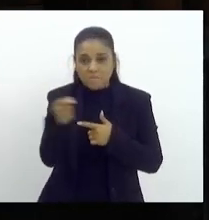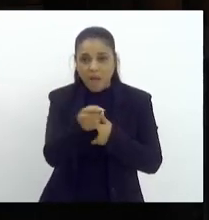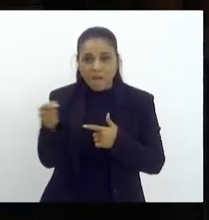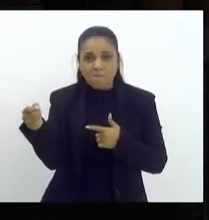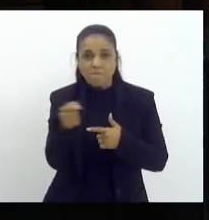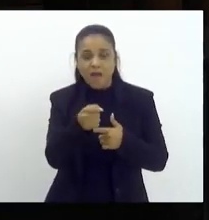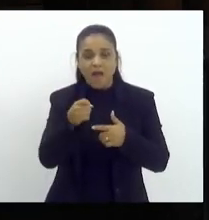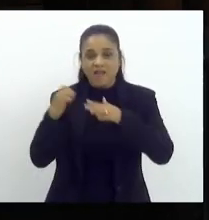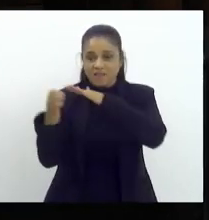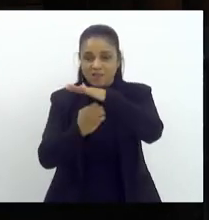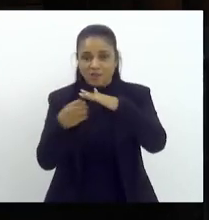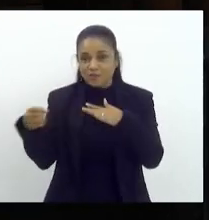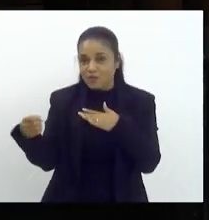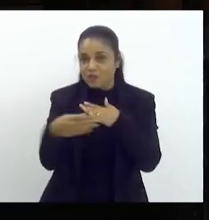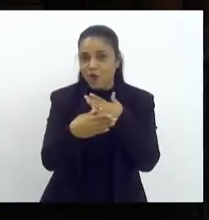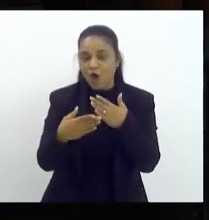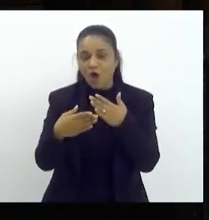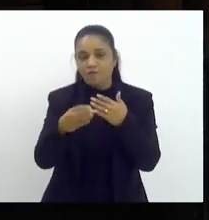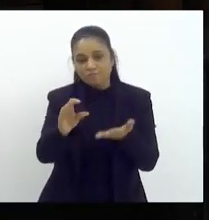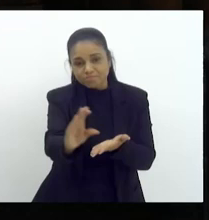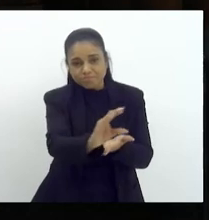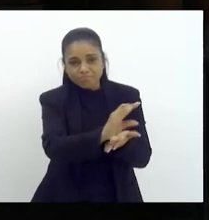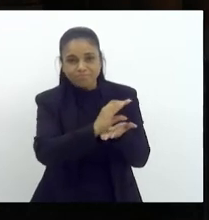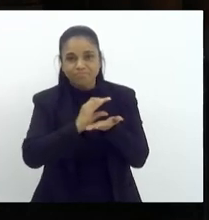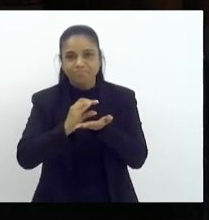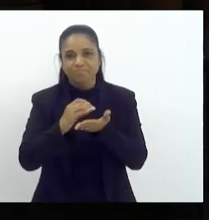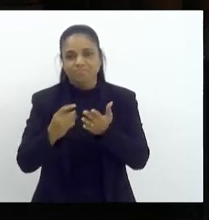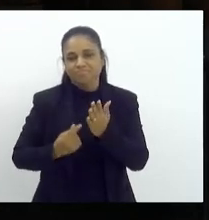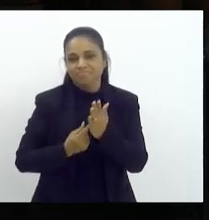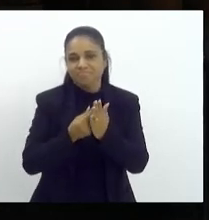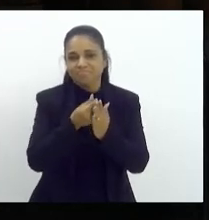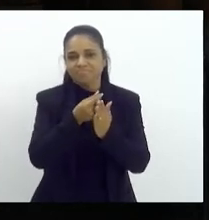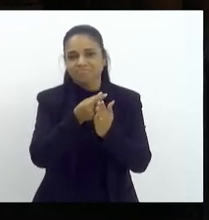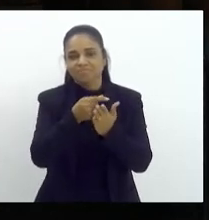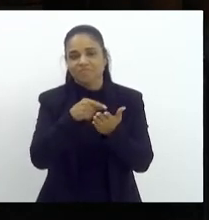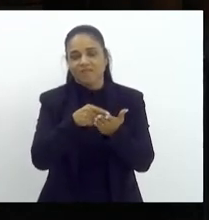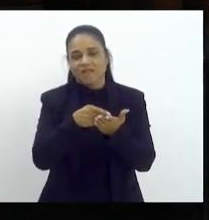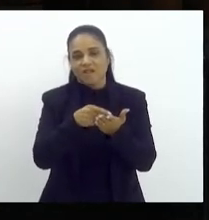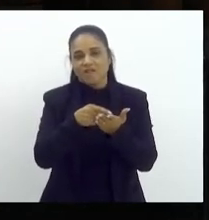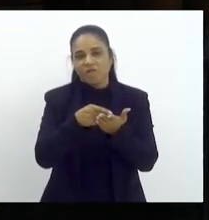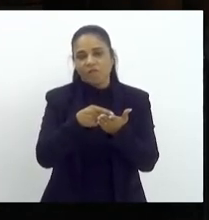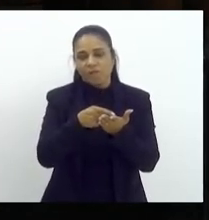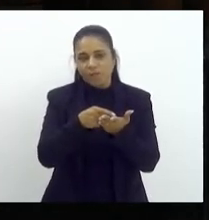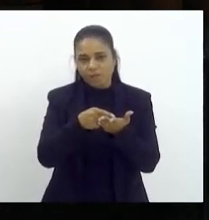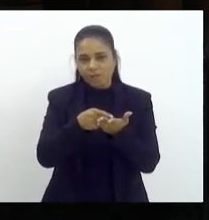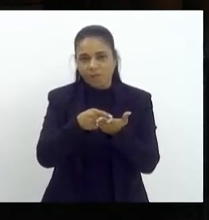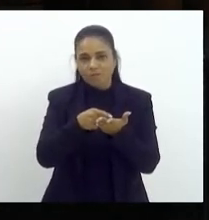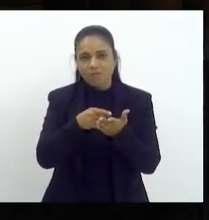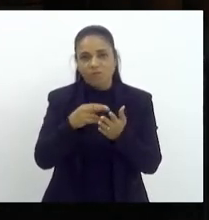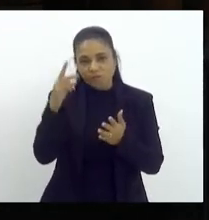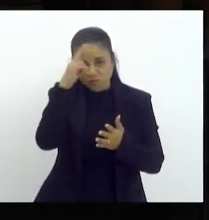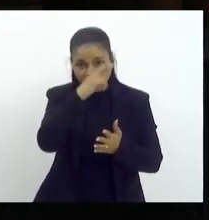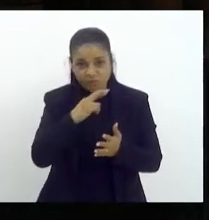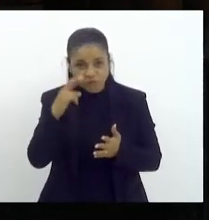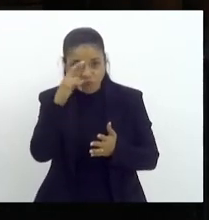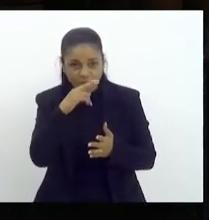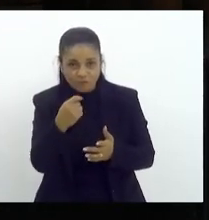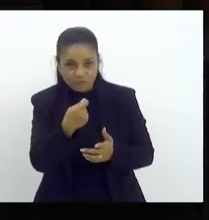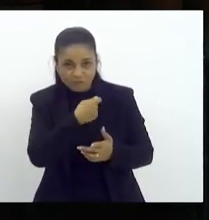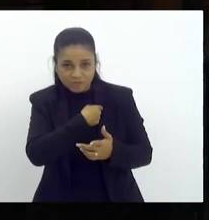Fluminense muitos falam que benefício fiscal e renúncia de receita na medida que nós temos